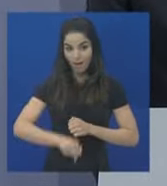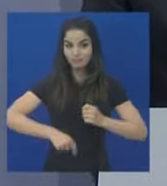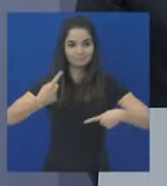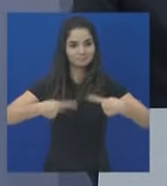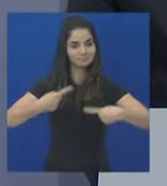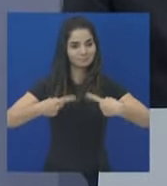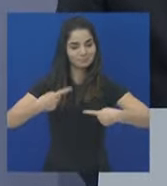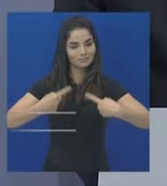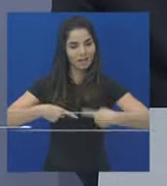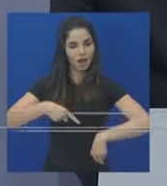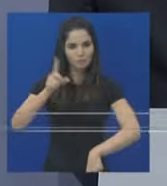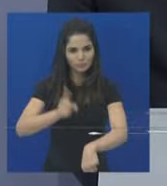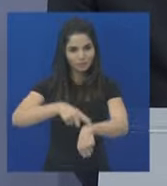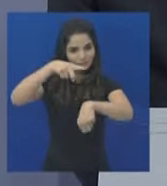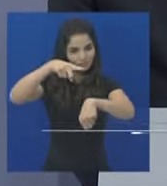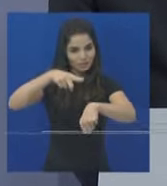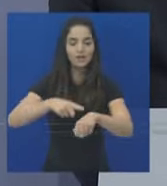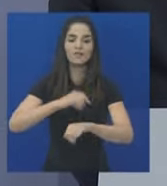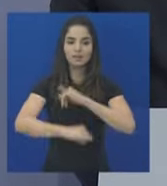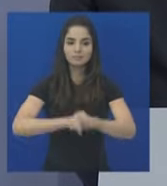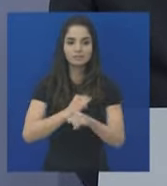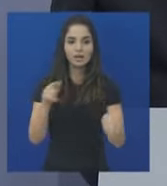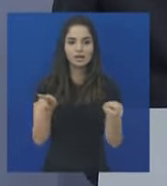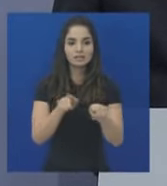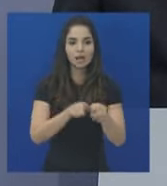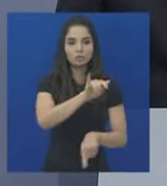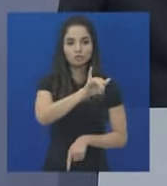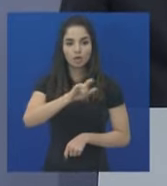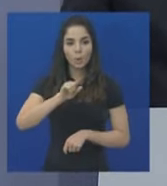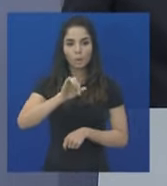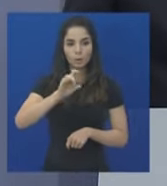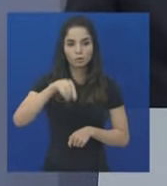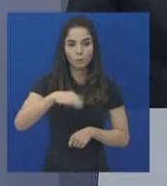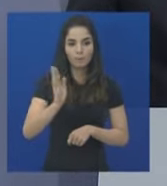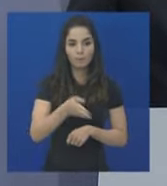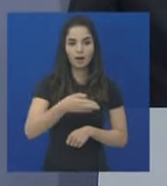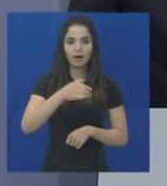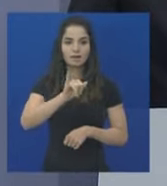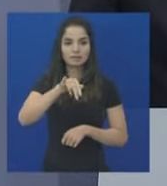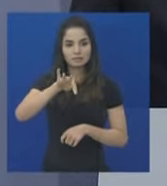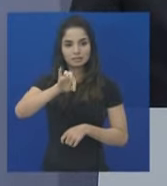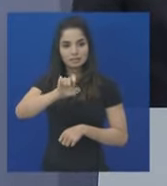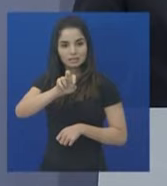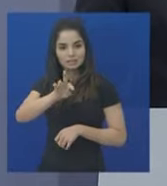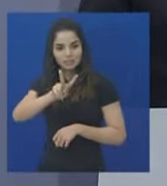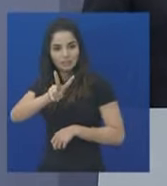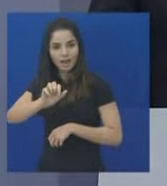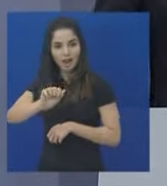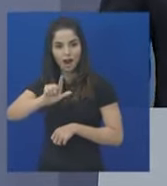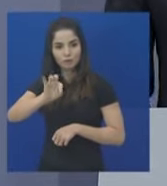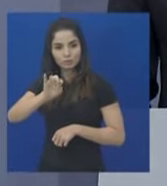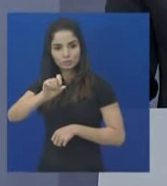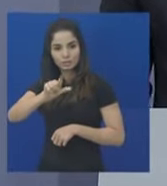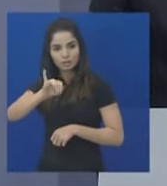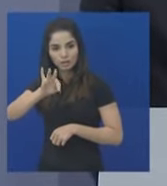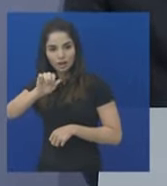transmitido ao vivo pela internet e também no g1.com.br barra intertv autolitoral.